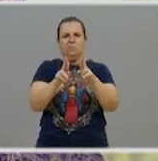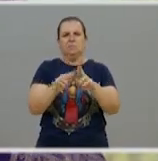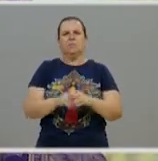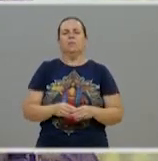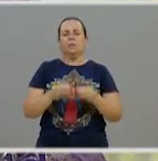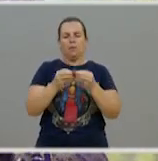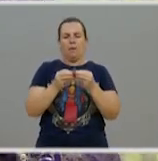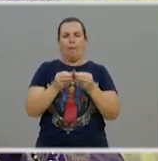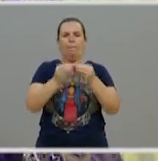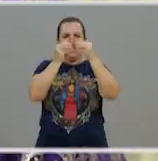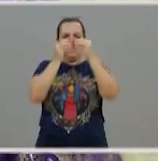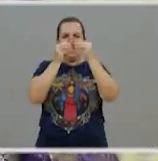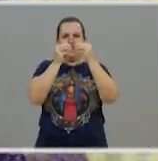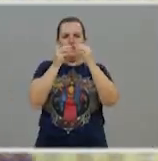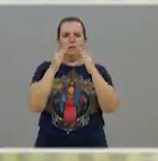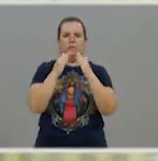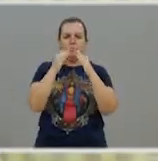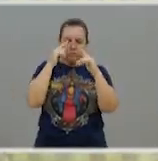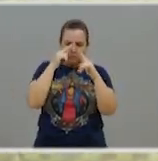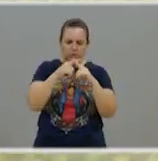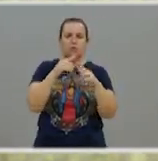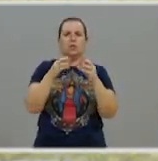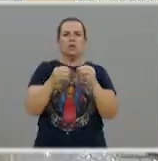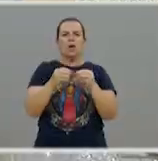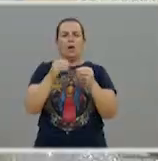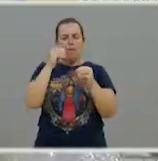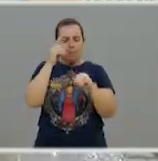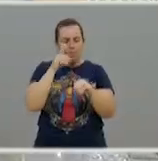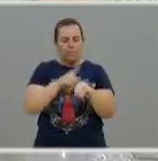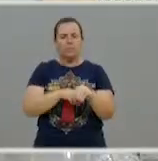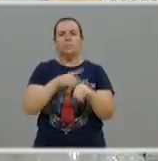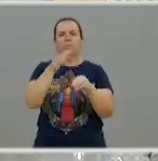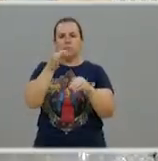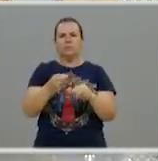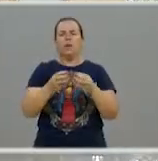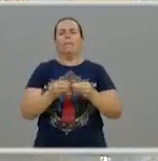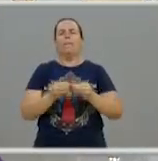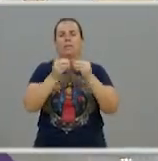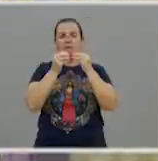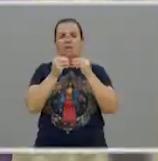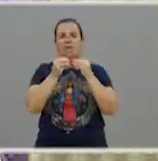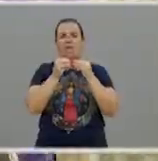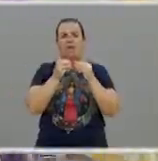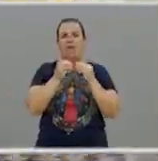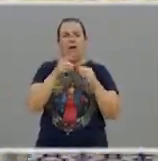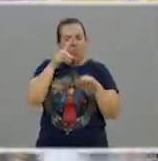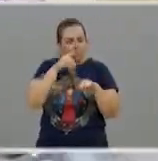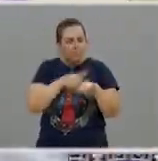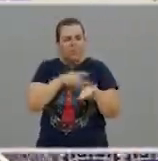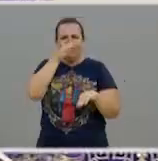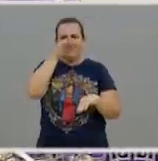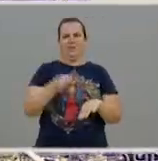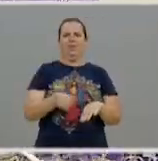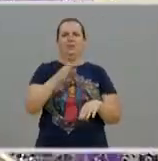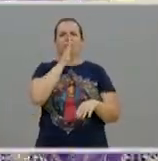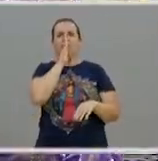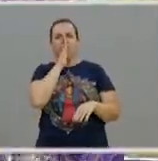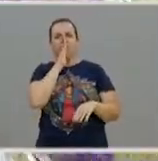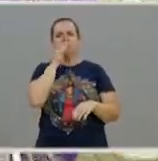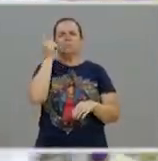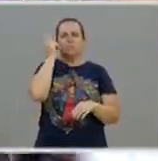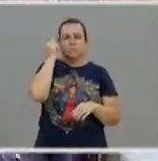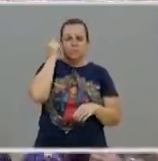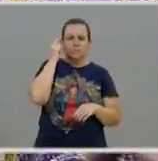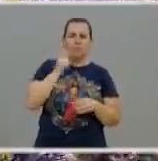Esse ano eu escolhi esse lado mais catequético, apontando. Primeiro com uma postura.